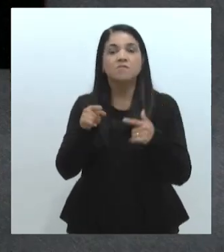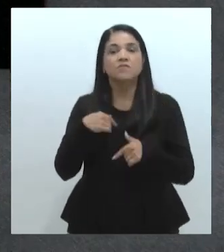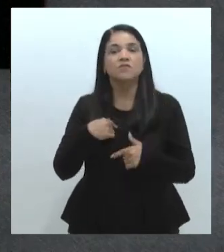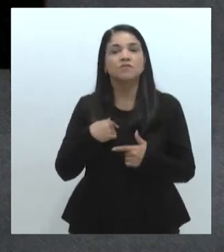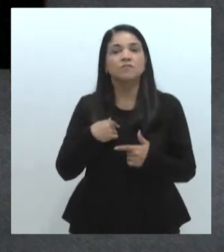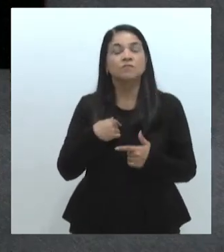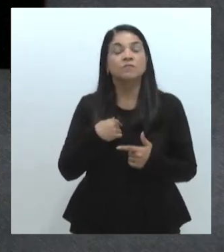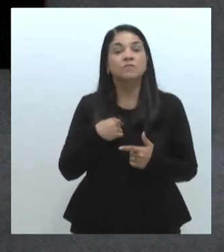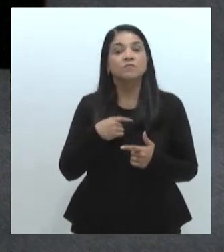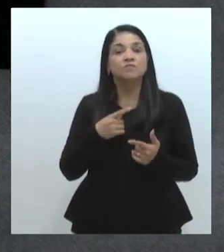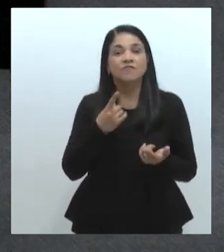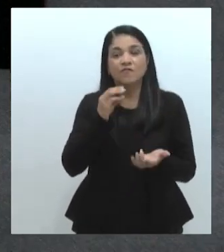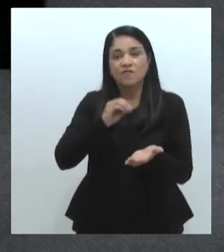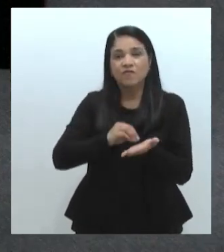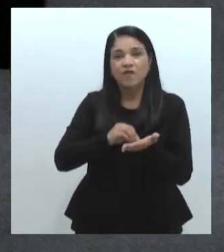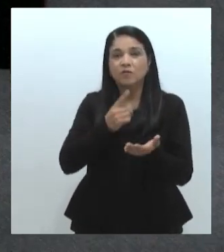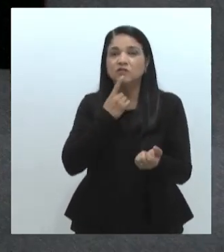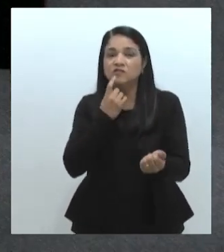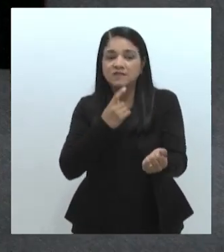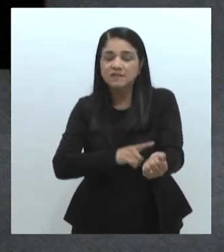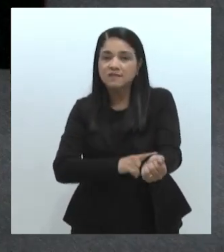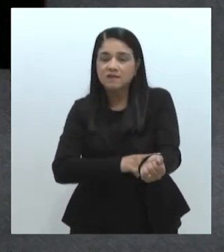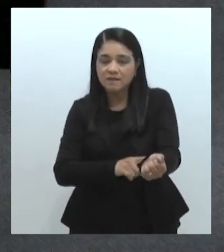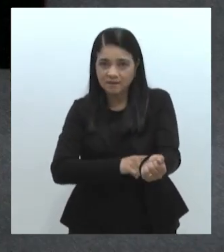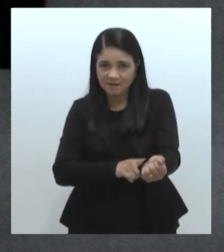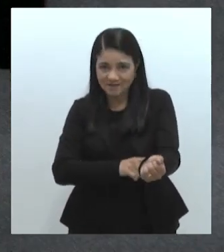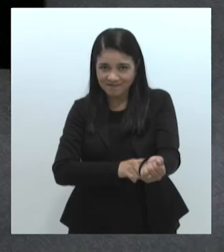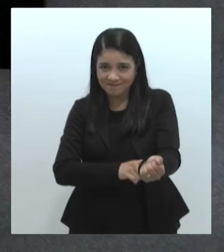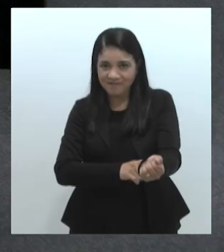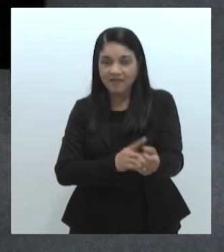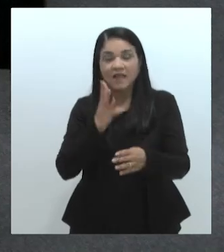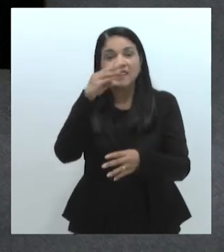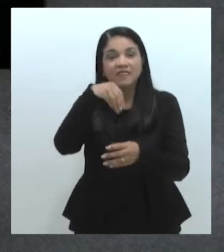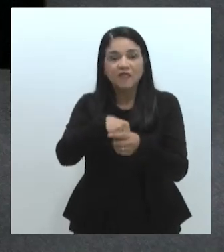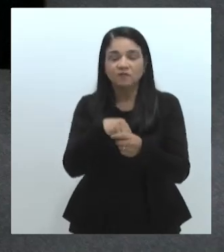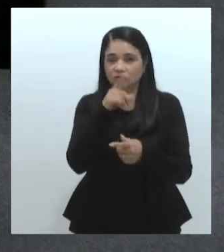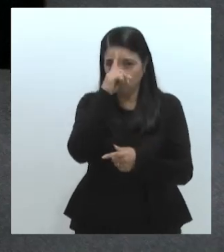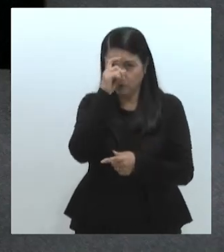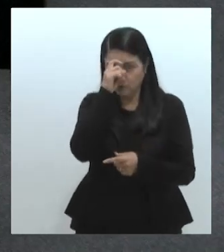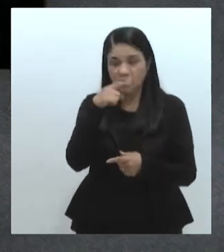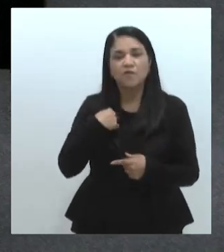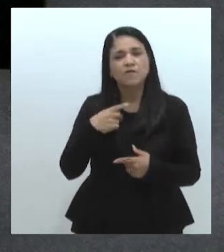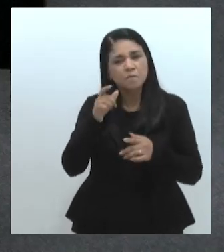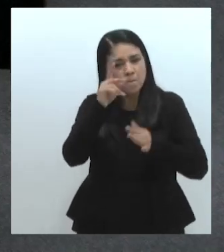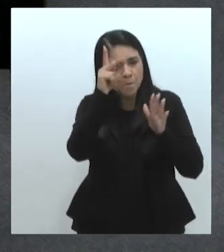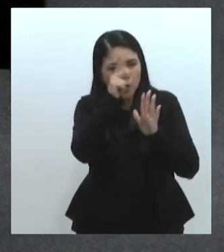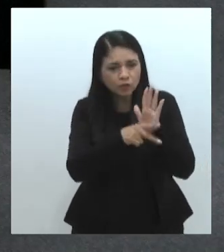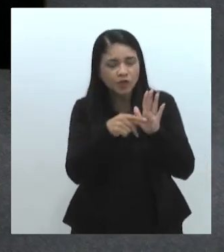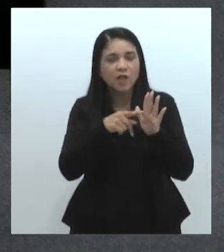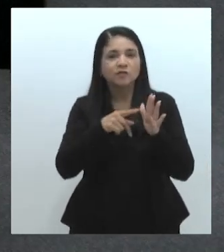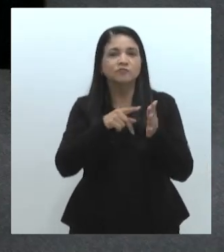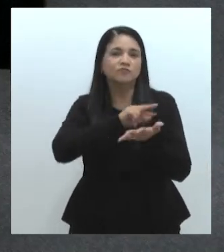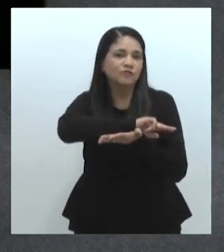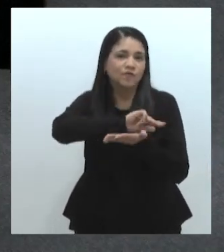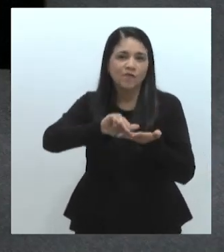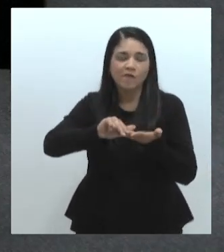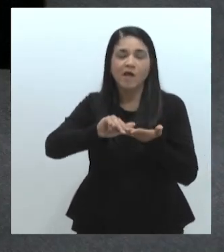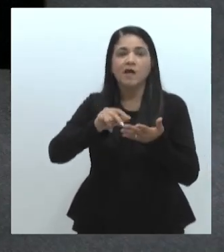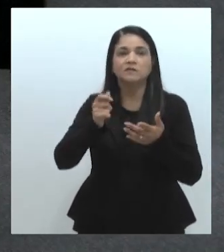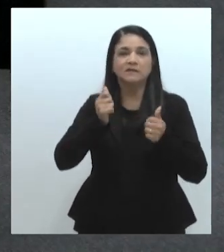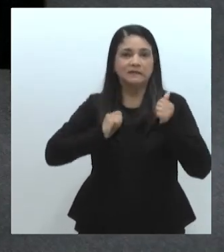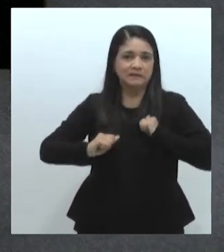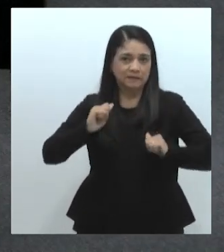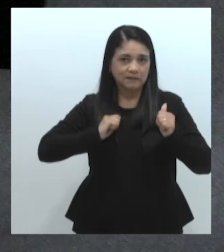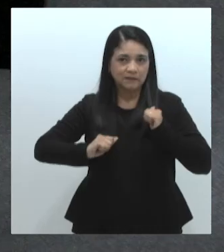E a gente viu vários projetos aí vitoriosos, com grandes artistas, fazendo essa solidariedade. Mas está na hora